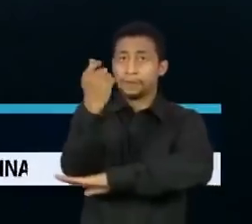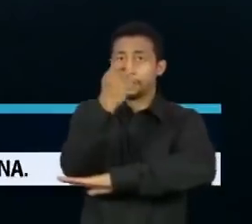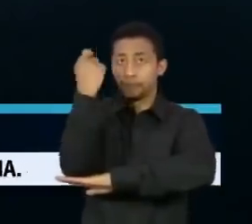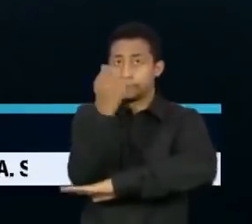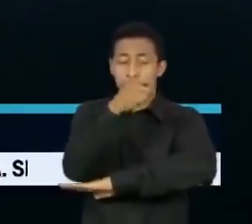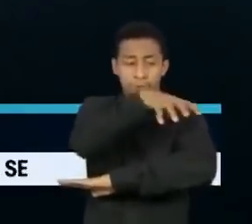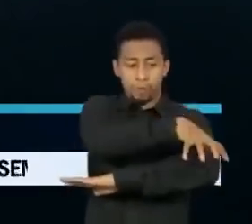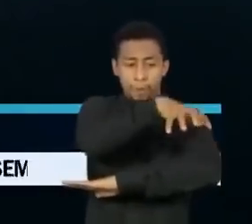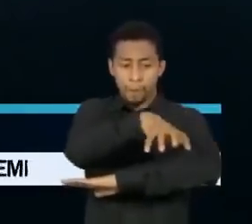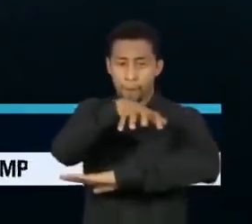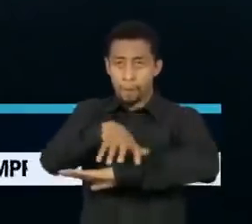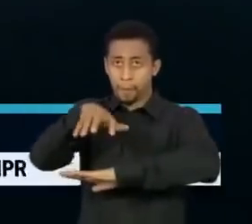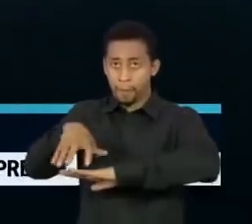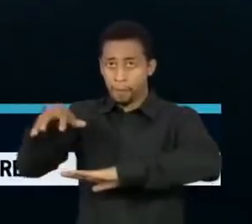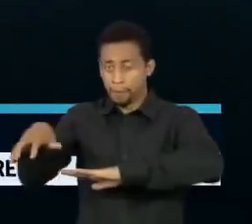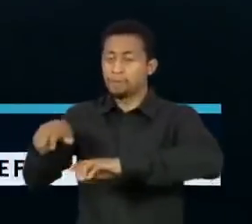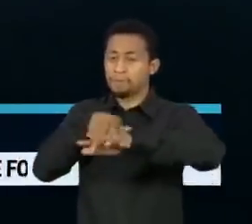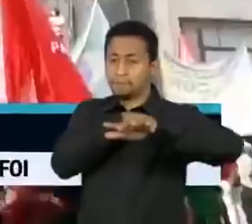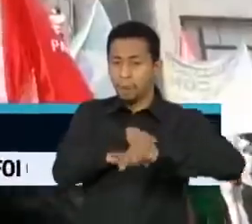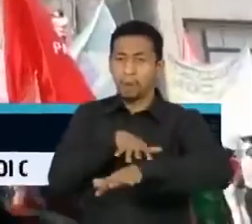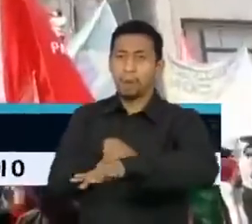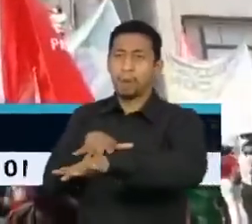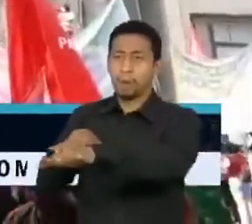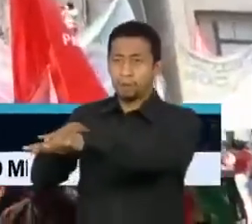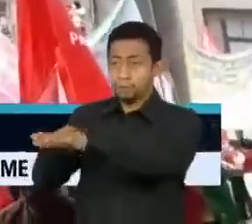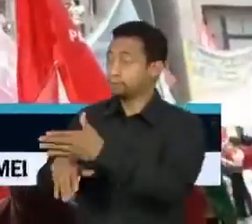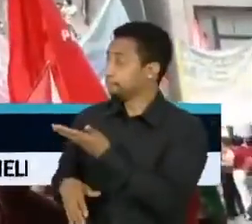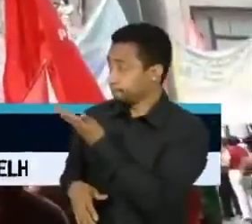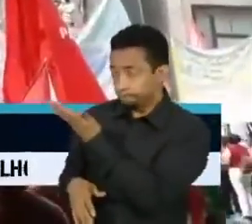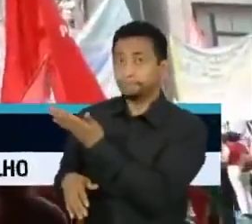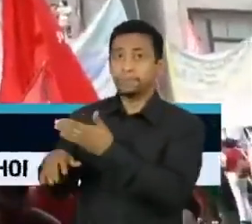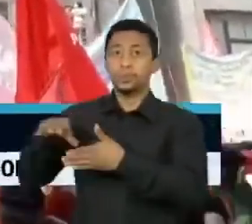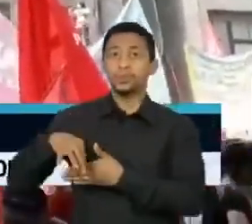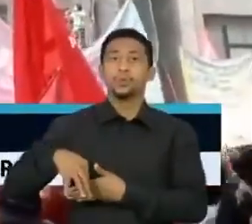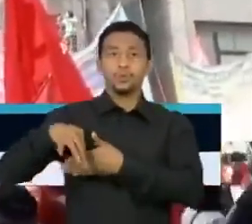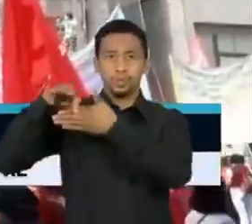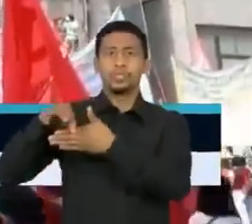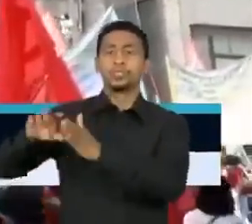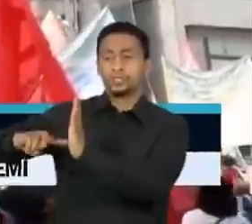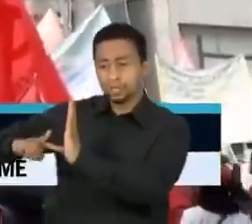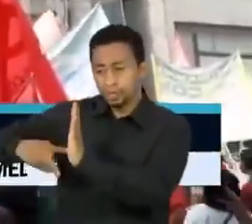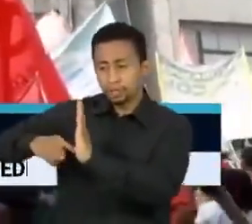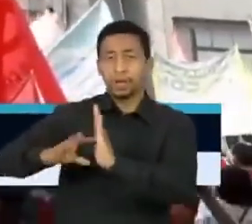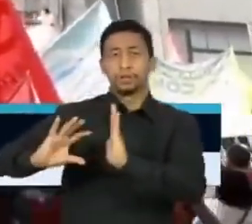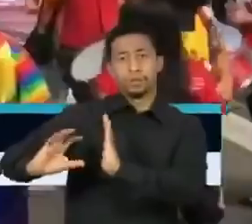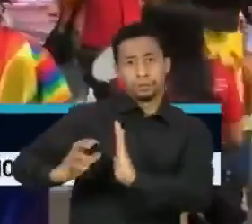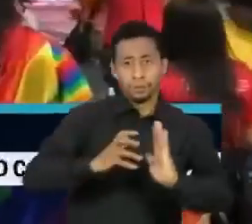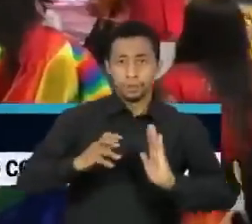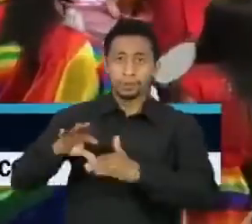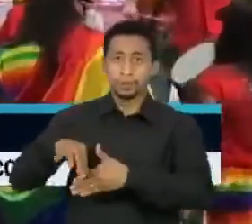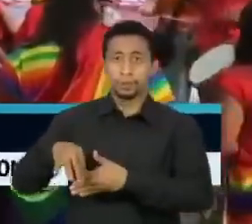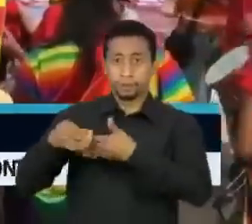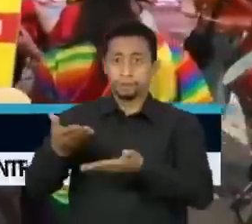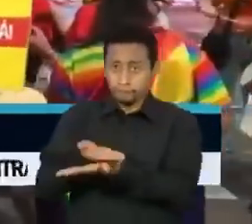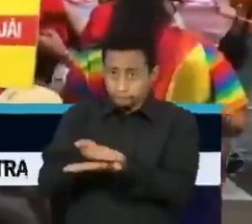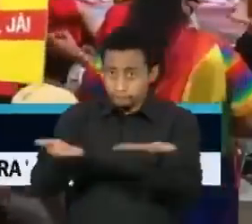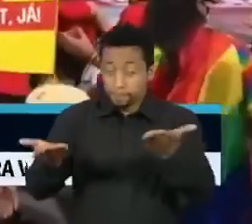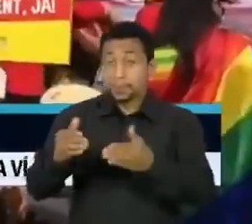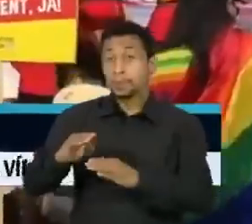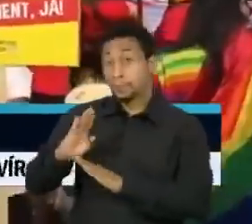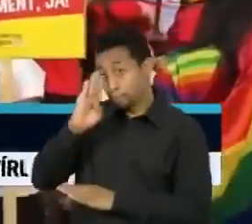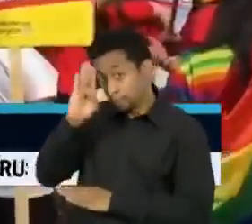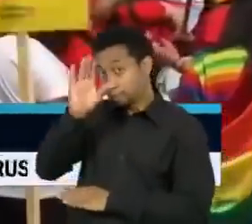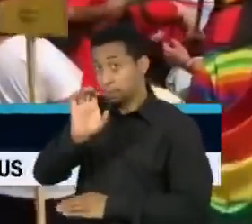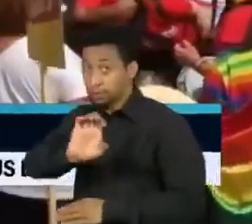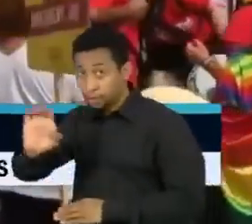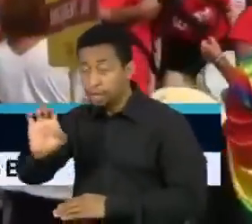avenida de São Paulo foram tomados pelos manifestantes. O ato foi liderado por sindicatos e partidos políticos, principalmente de esquerda, mas